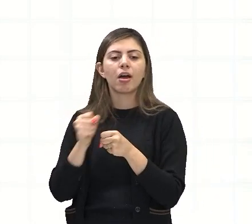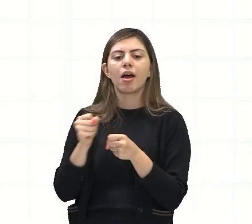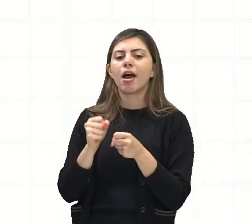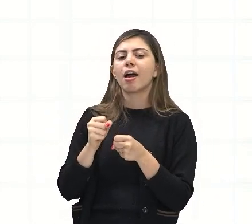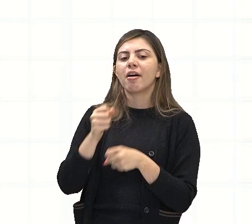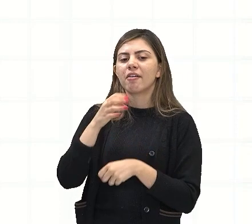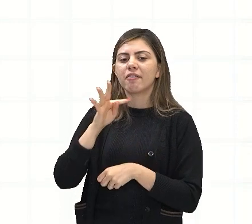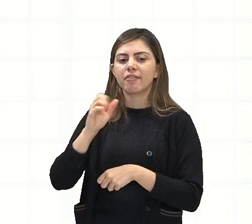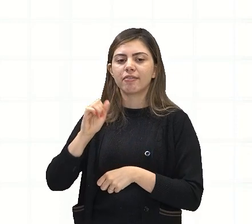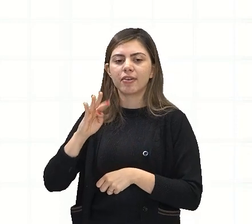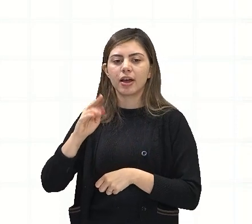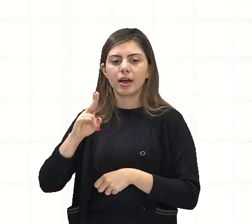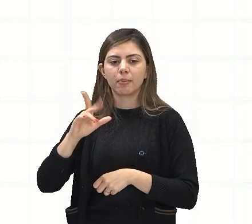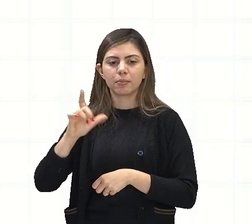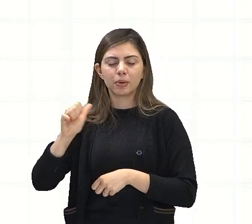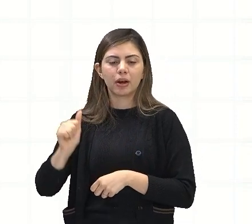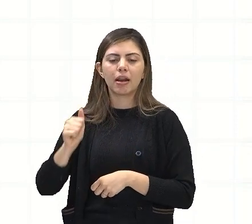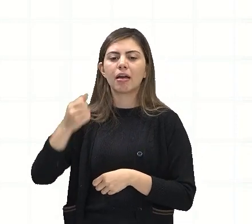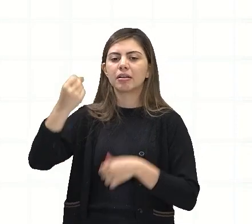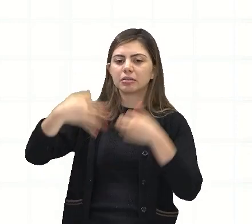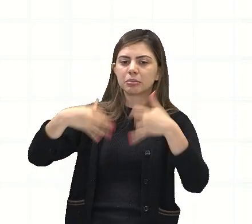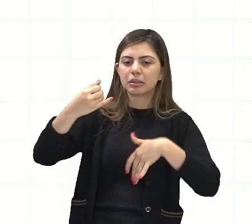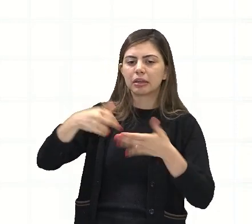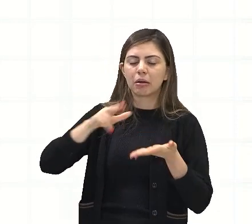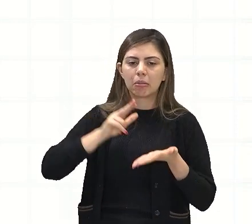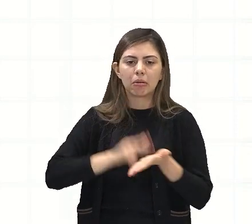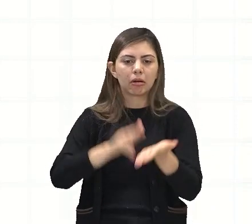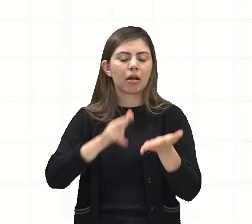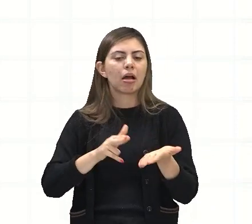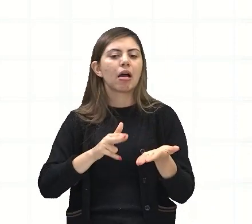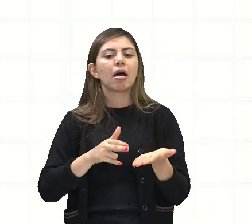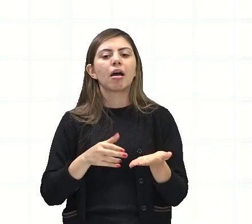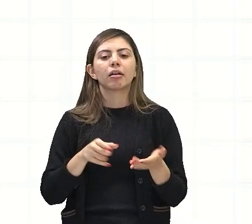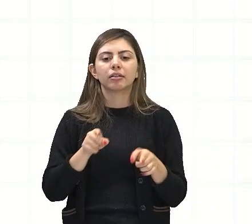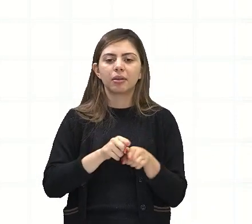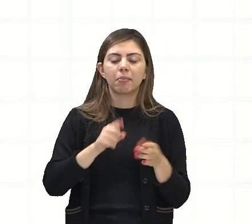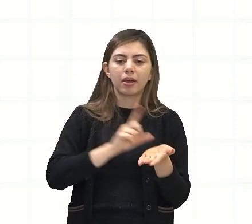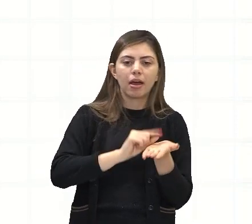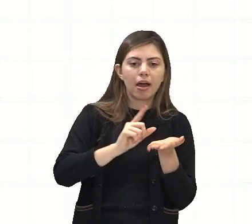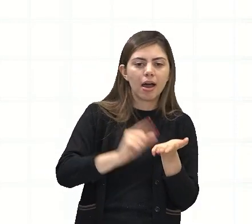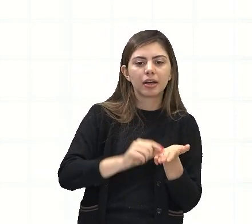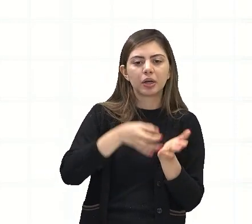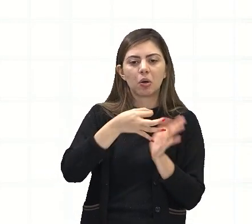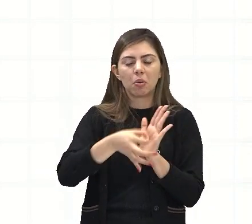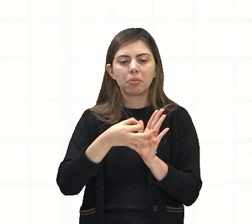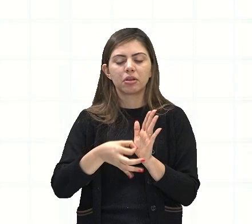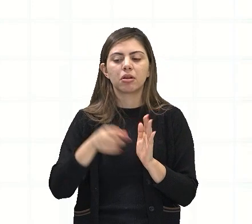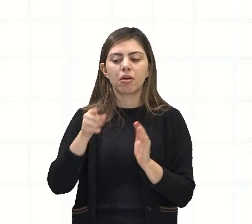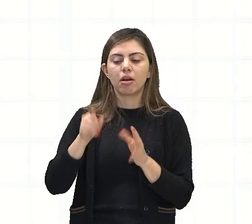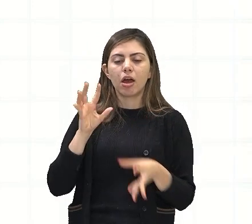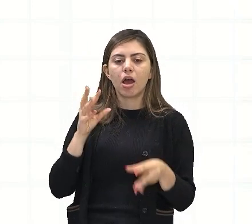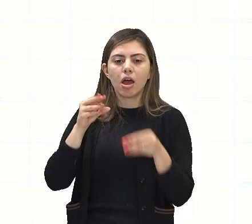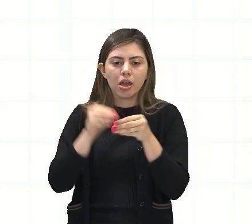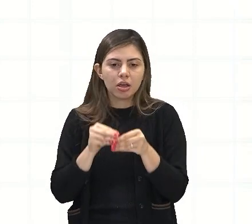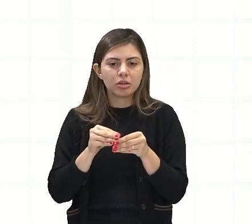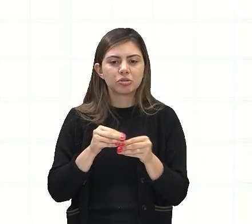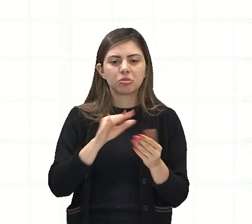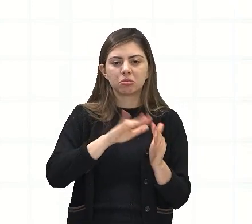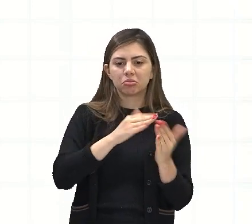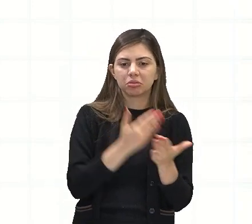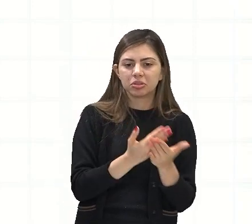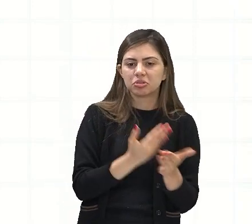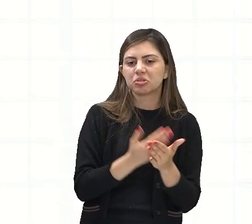fábula, crônica, conto, carta, petição, artigo de opinião, resumo escolar, lista de compra,